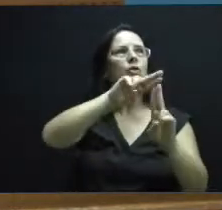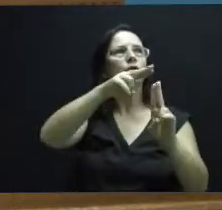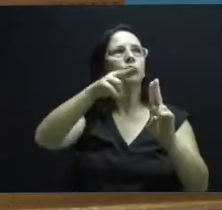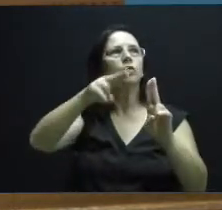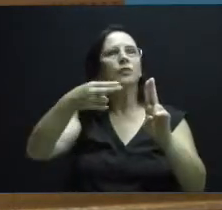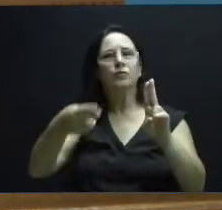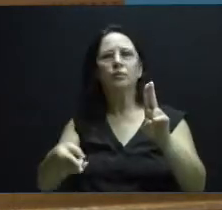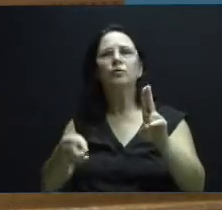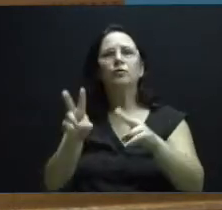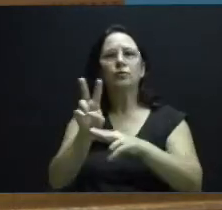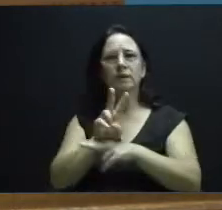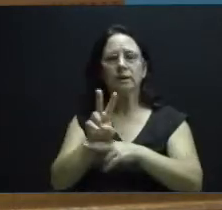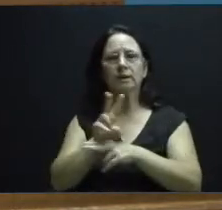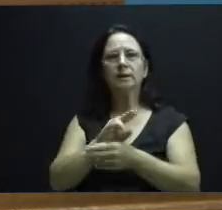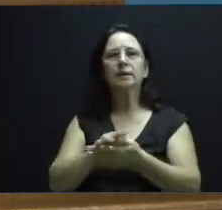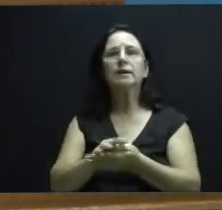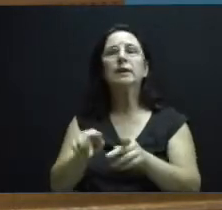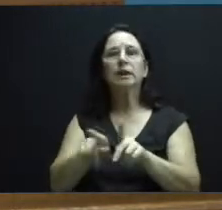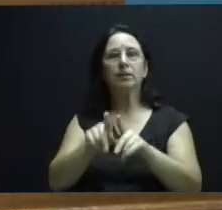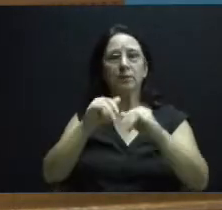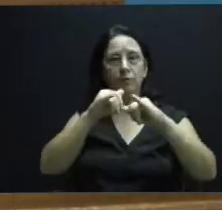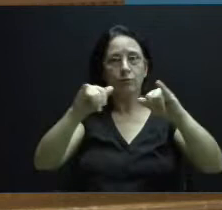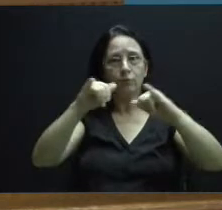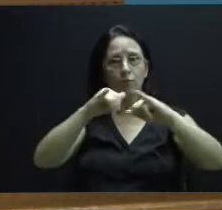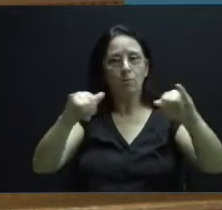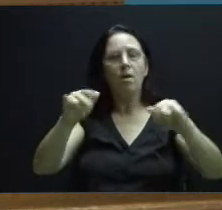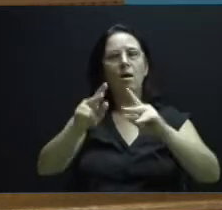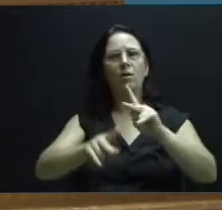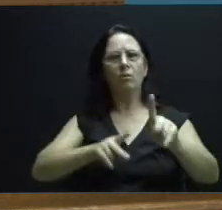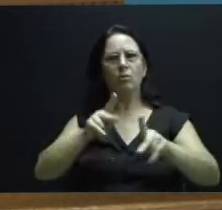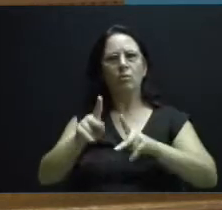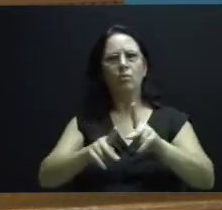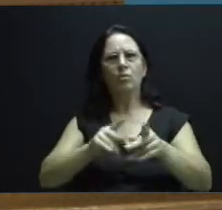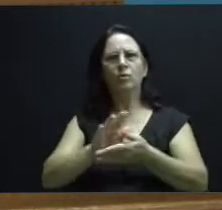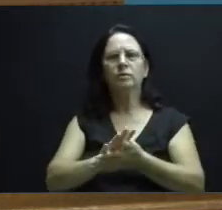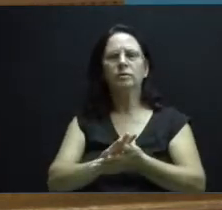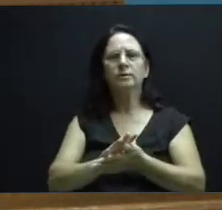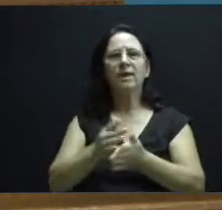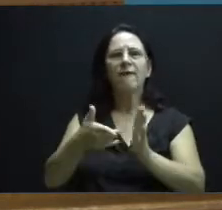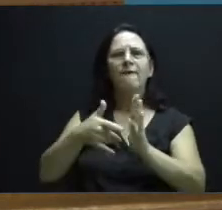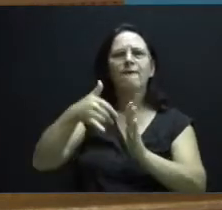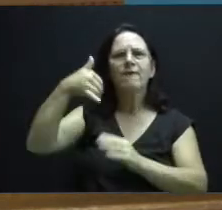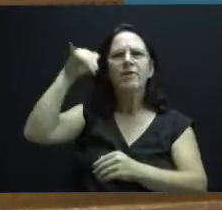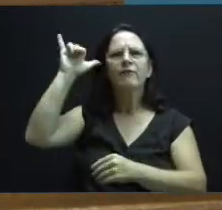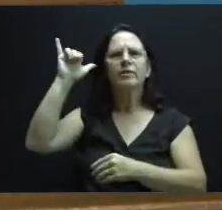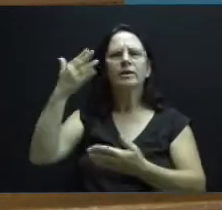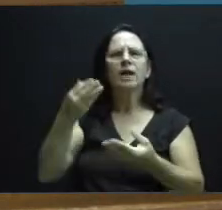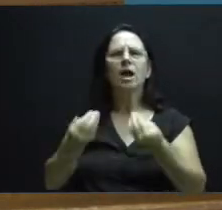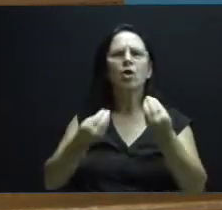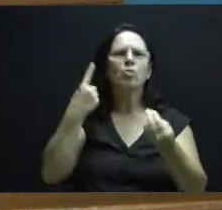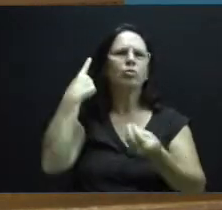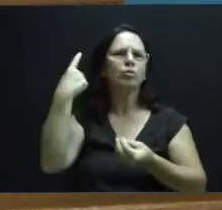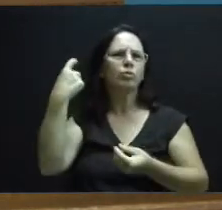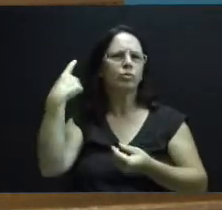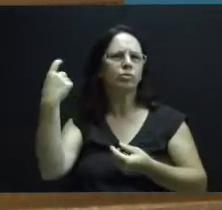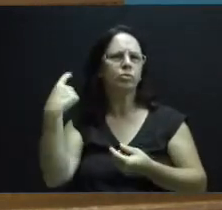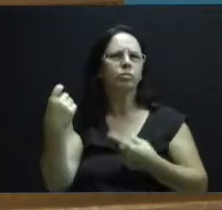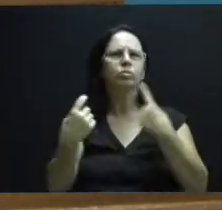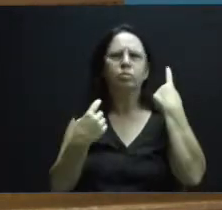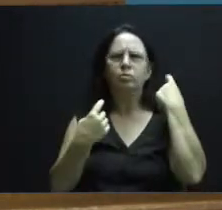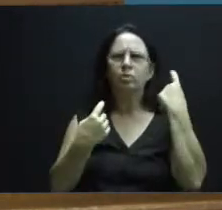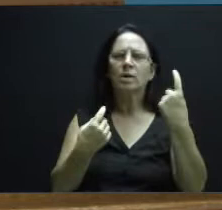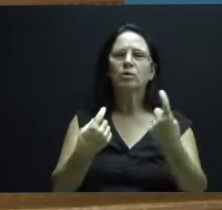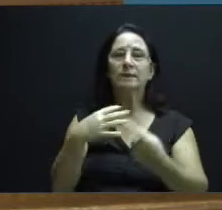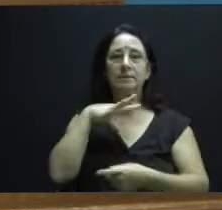e também informar a população dos é da prevenção existente com alarmes sonoros um plano de emergência